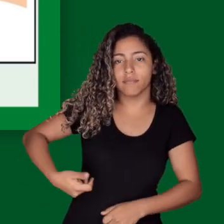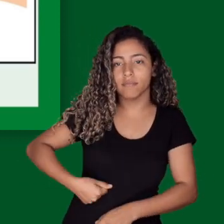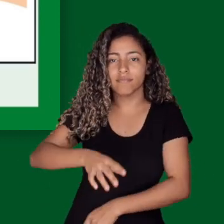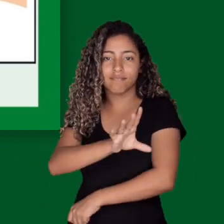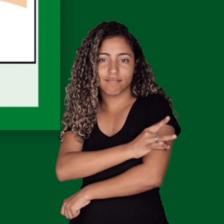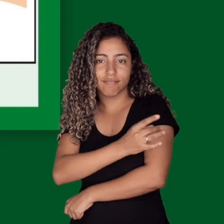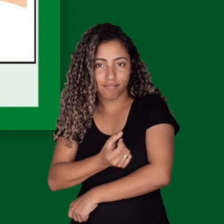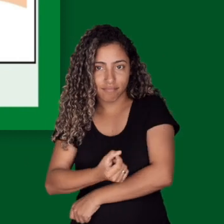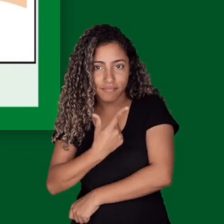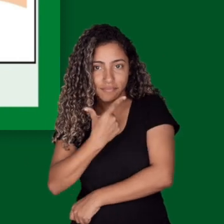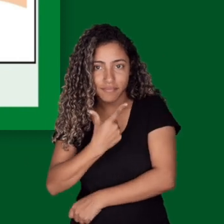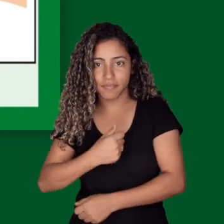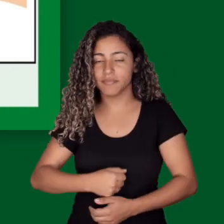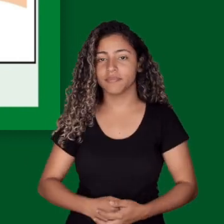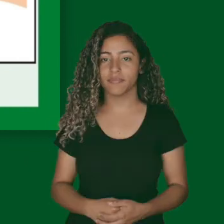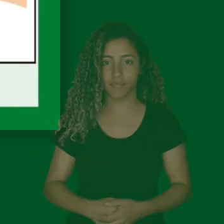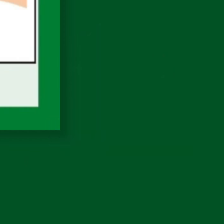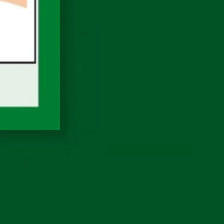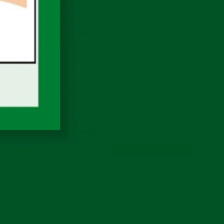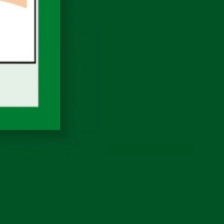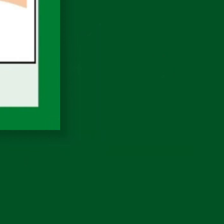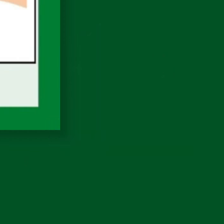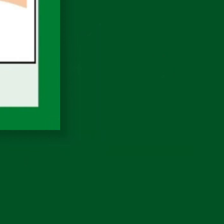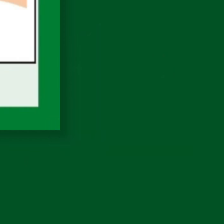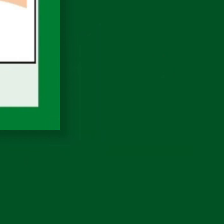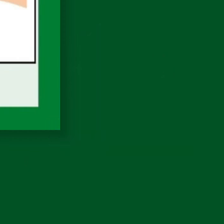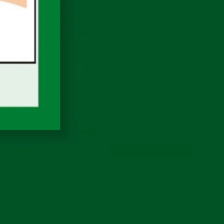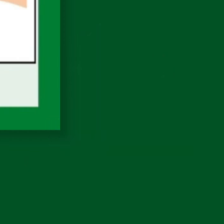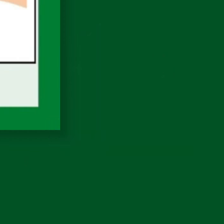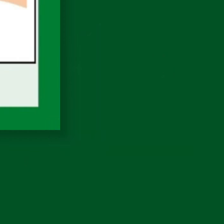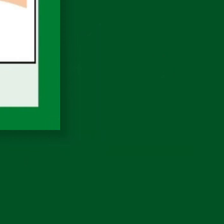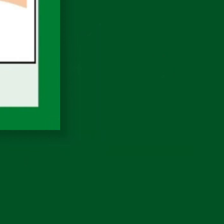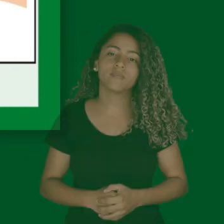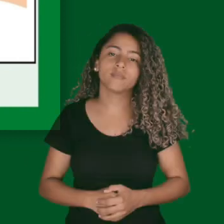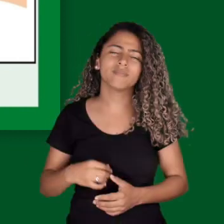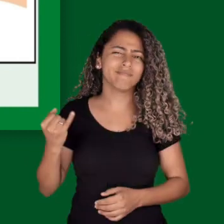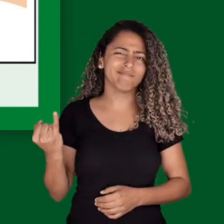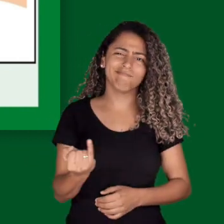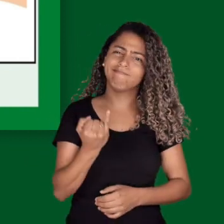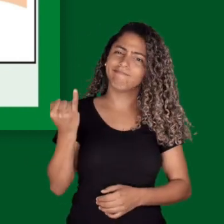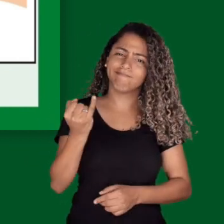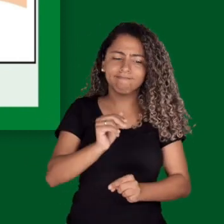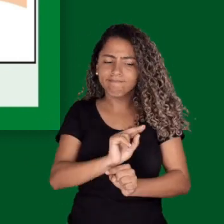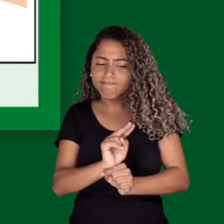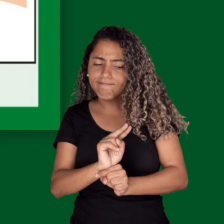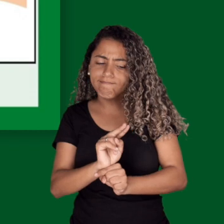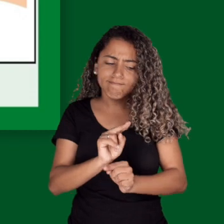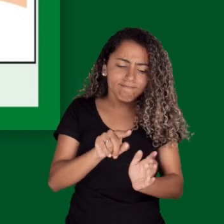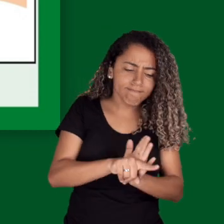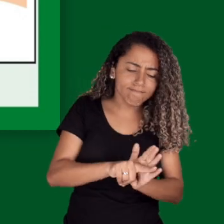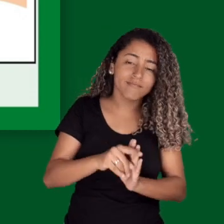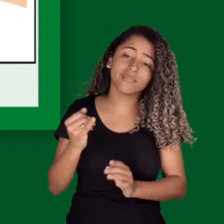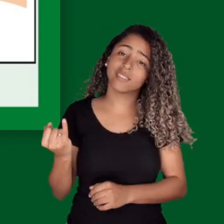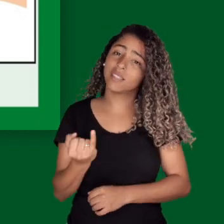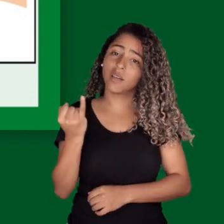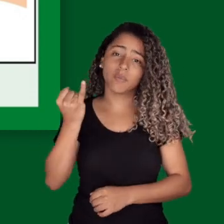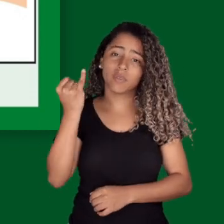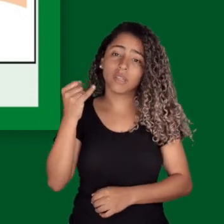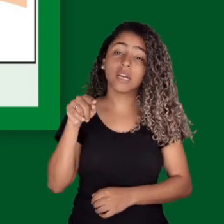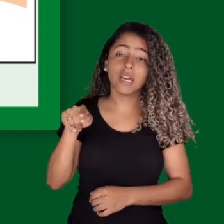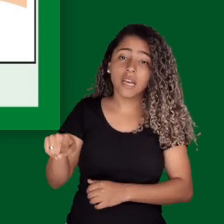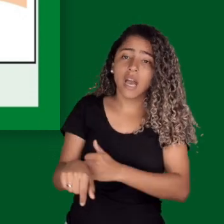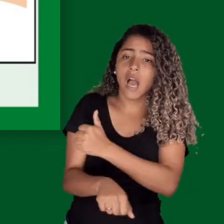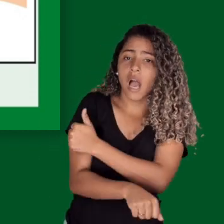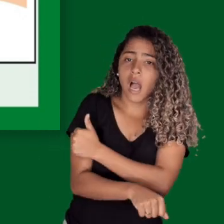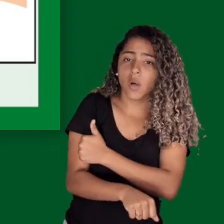Então, a monitorização da glicemia, ela é uma parte muito importante do tratamento, porque ela vai mostrar para a pessoa que